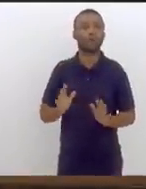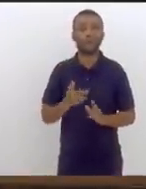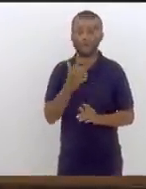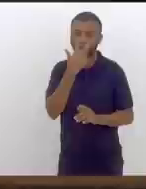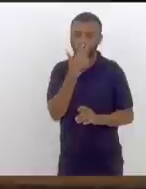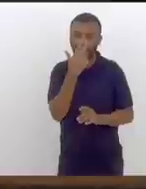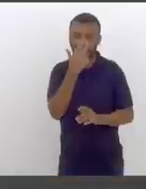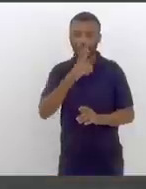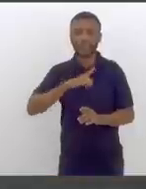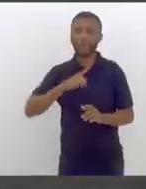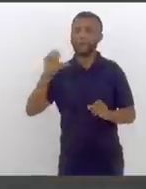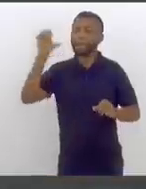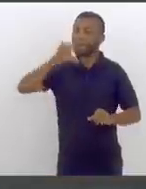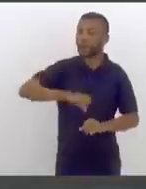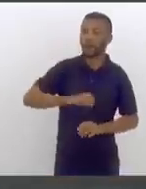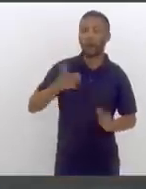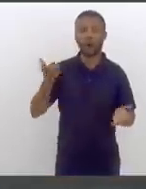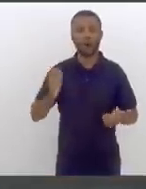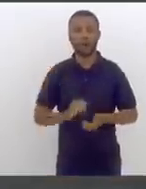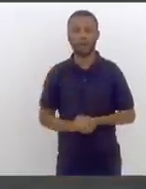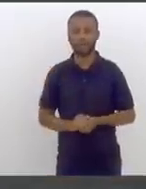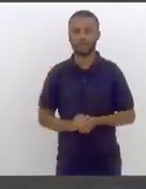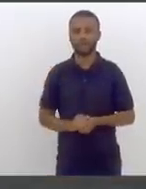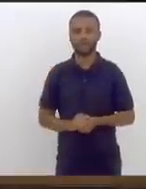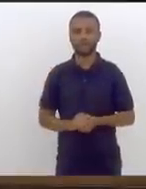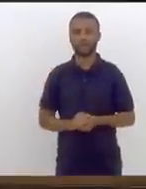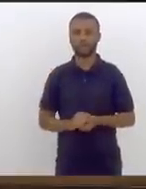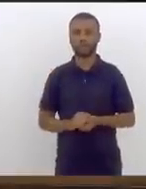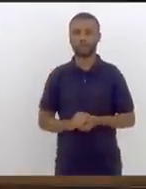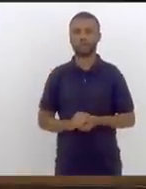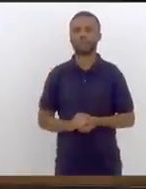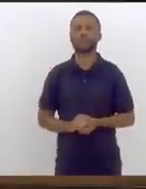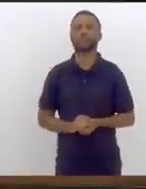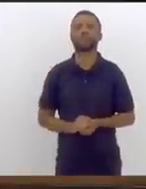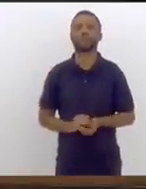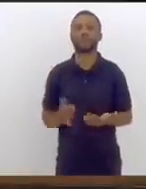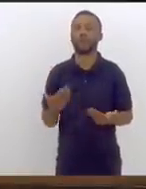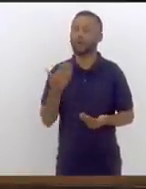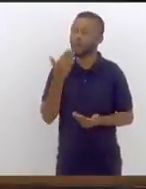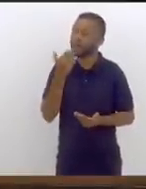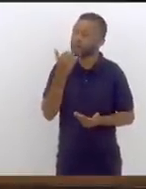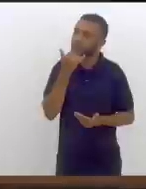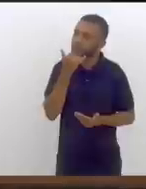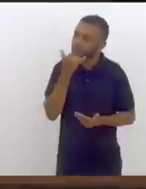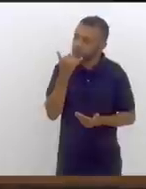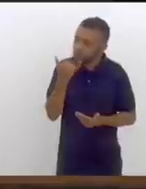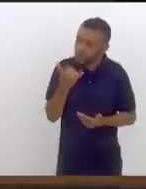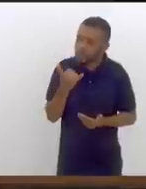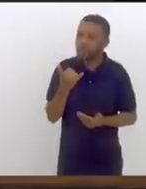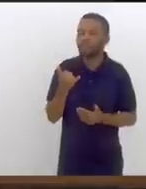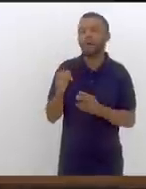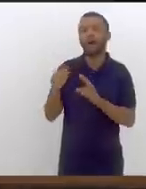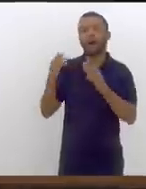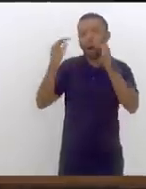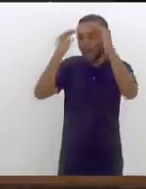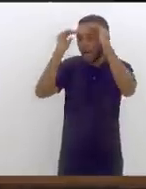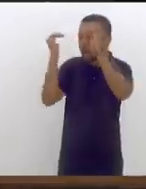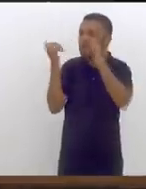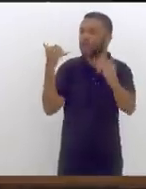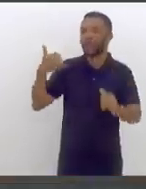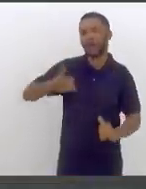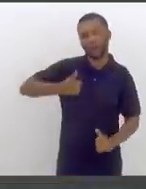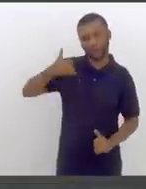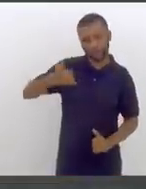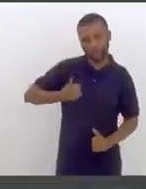parece que existe pior ainda é mas deixa eu falar para o senhor aqui eu peço desculpa ao respeito a sua idade respeito